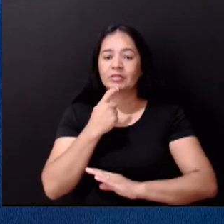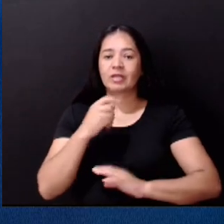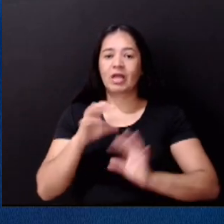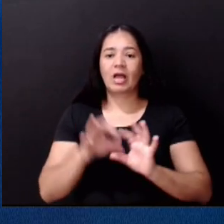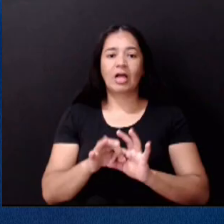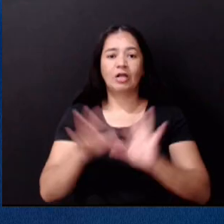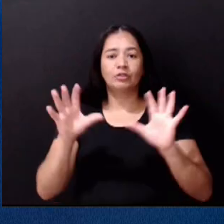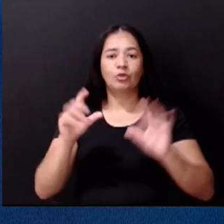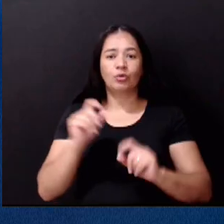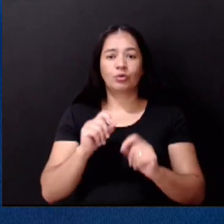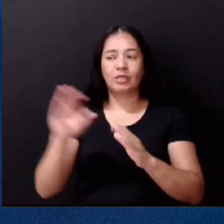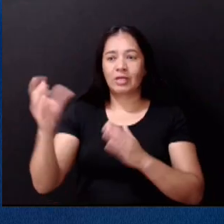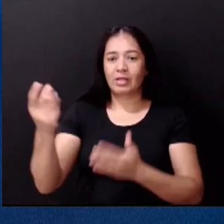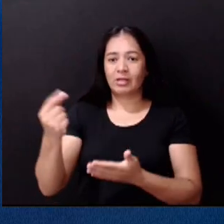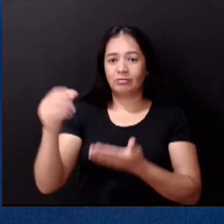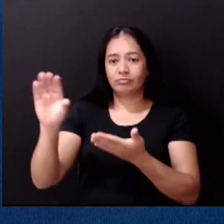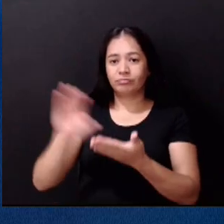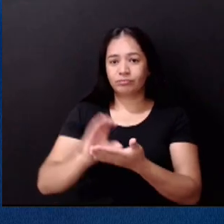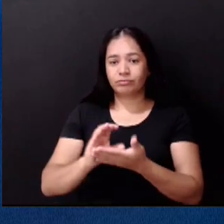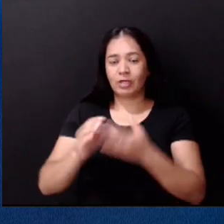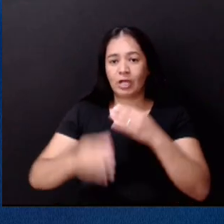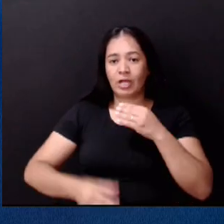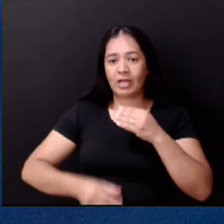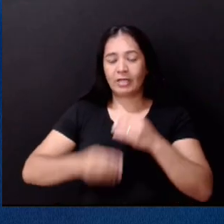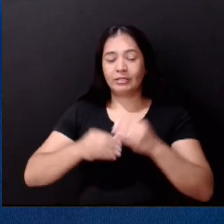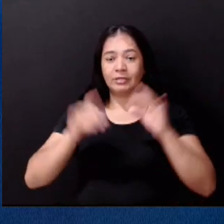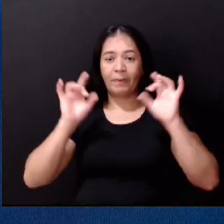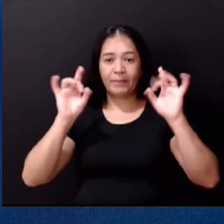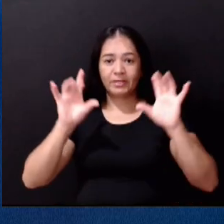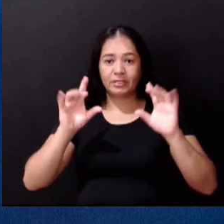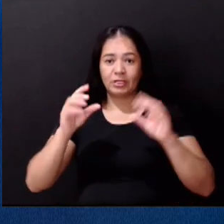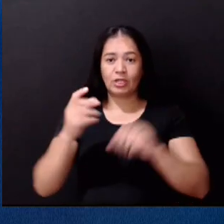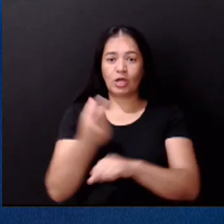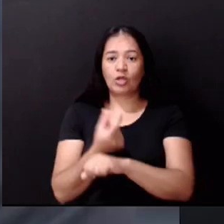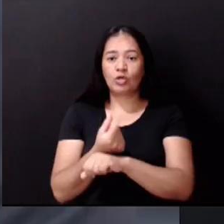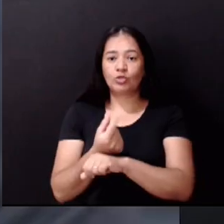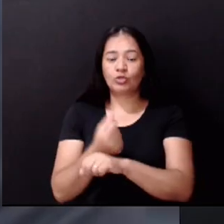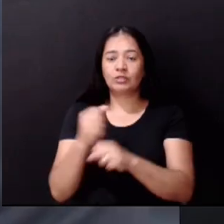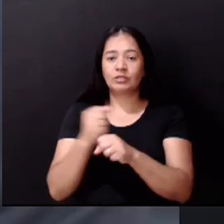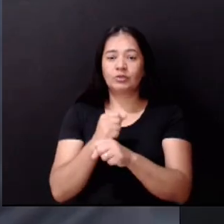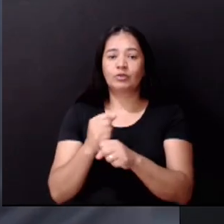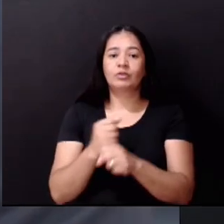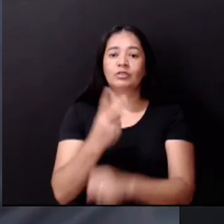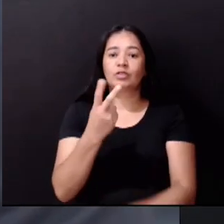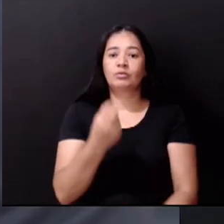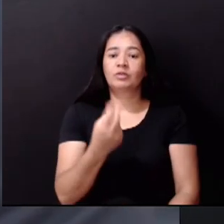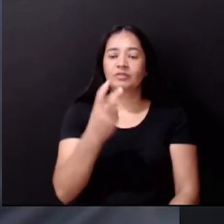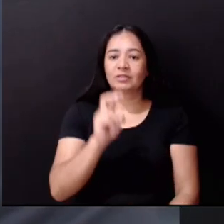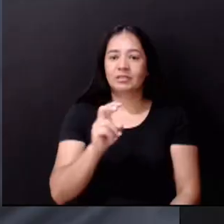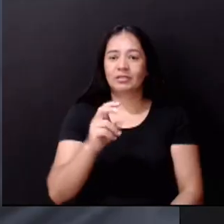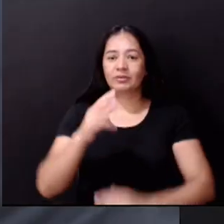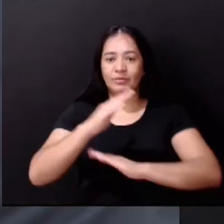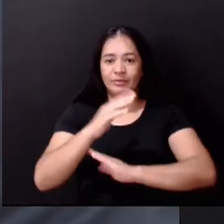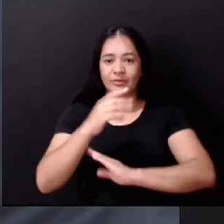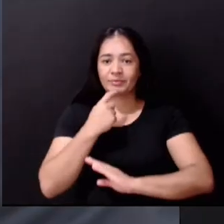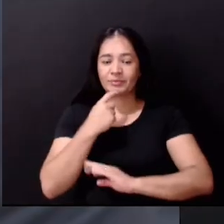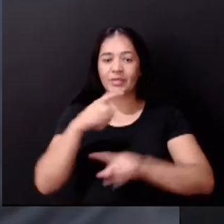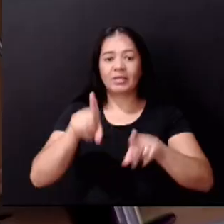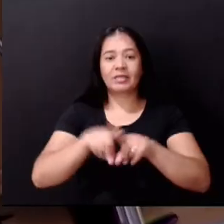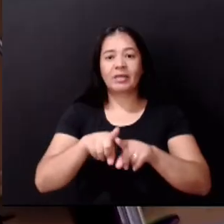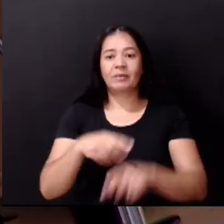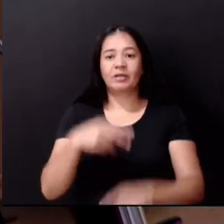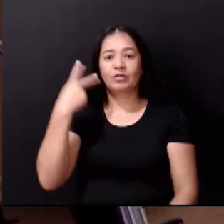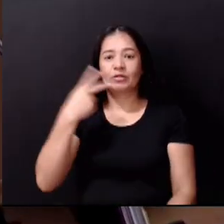crédito adicional especial no orçamento de 2025 da Câmara de Campinas, e também o parecer do vereador Luiz